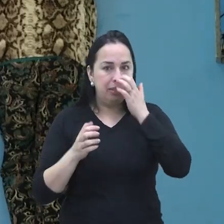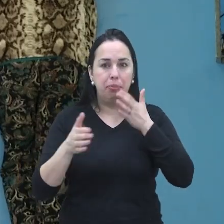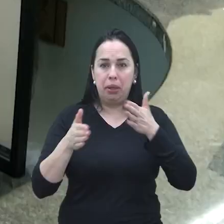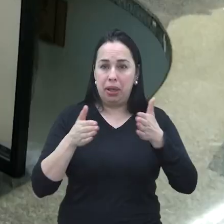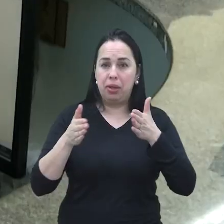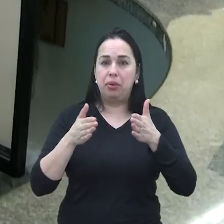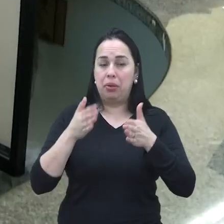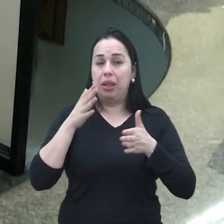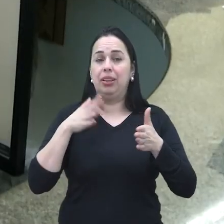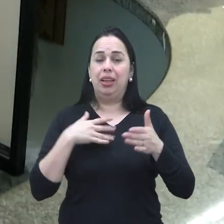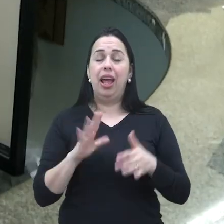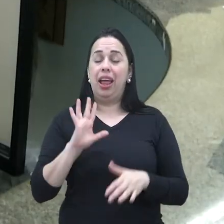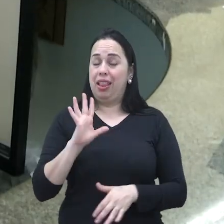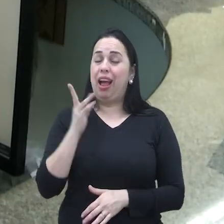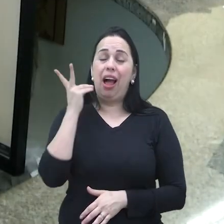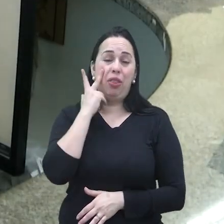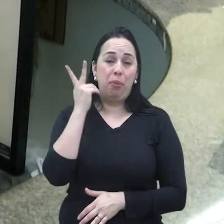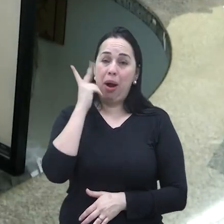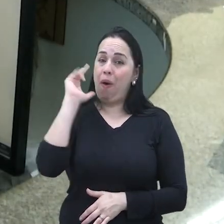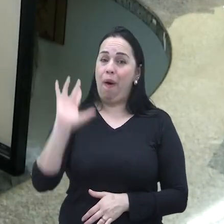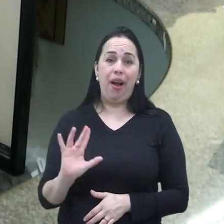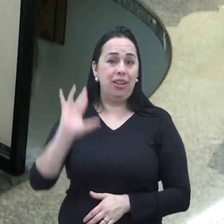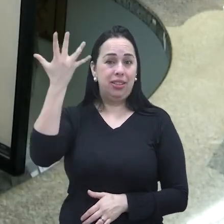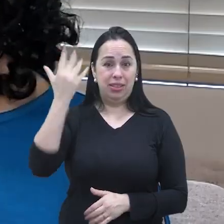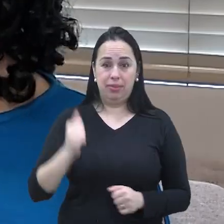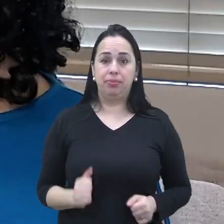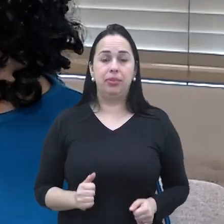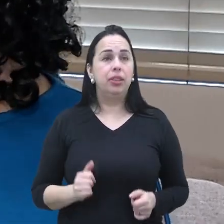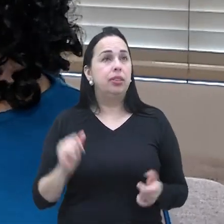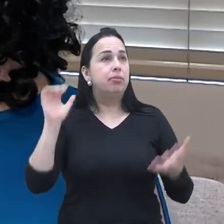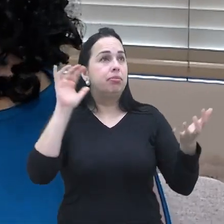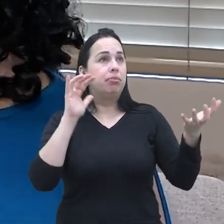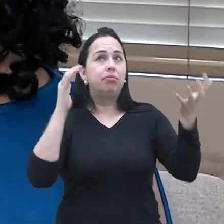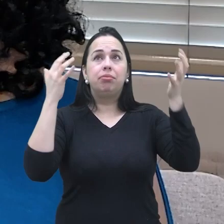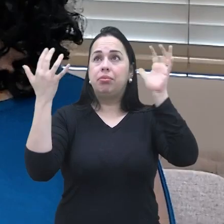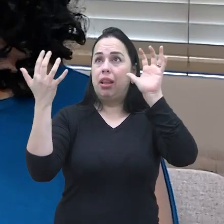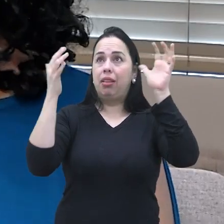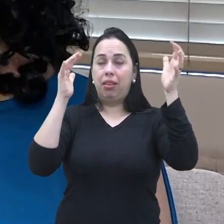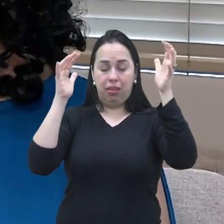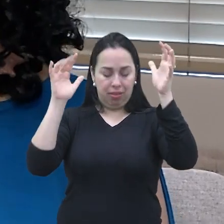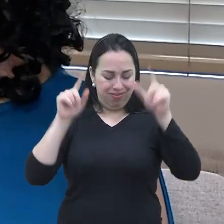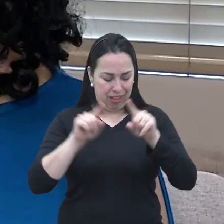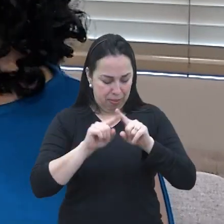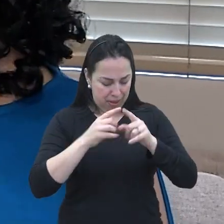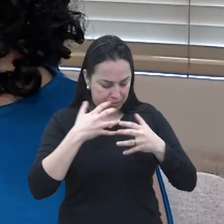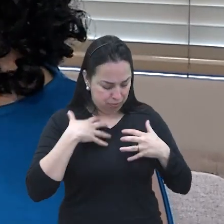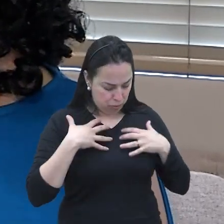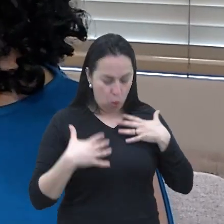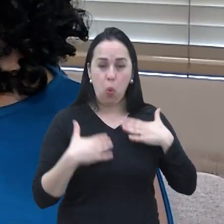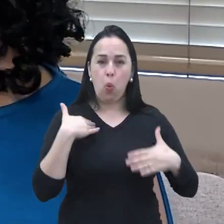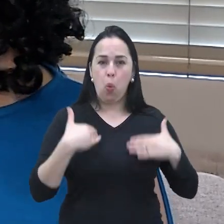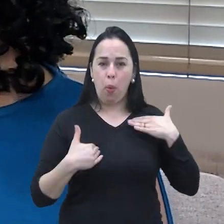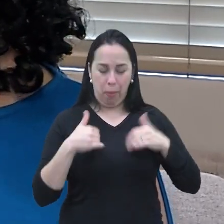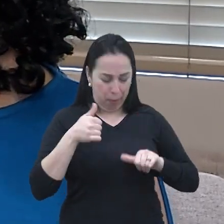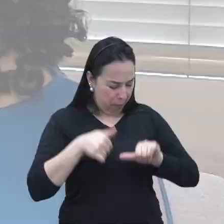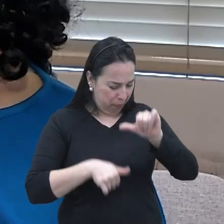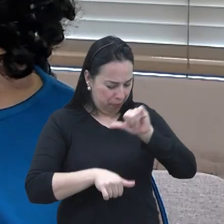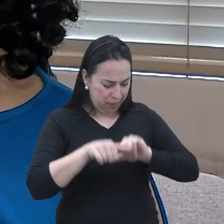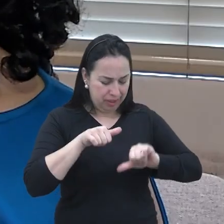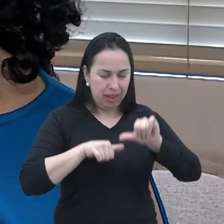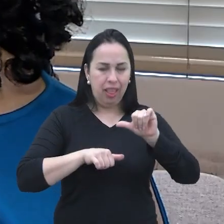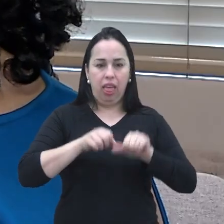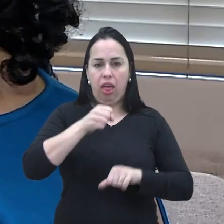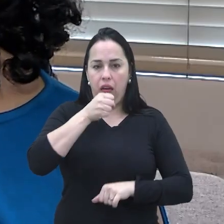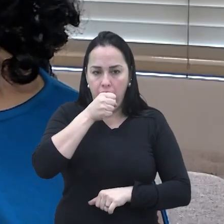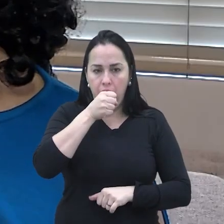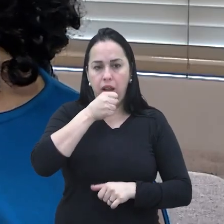crises alérgicas são mais comuns nesta época do ano. Você sente a mudança no organismo devido à época do ano, né?